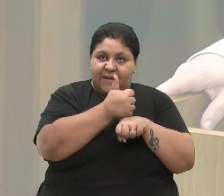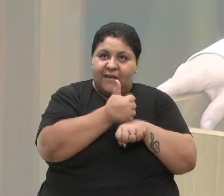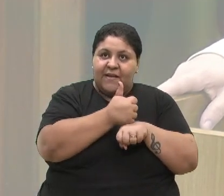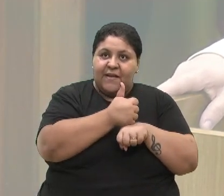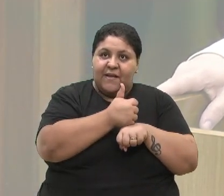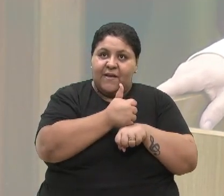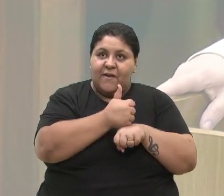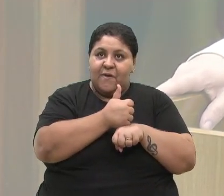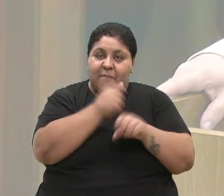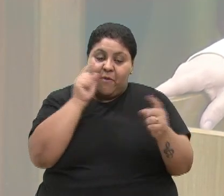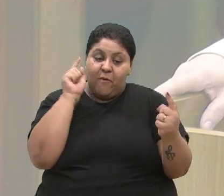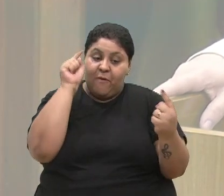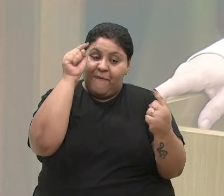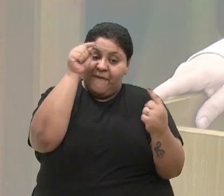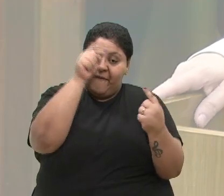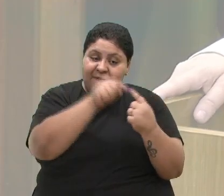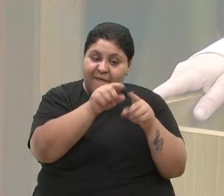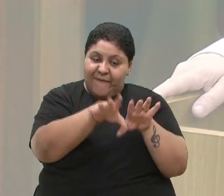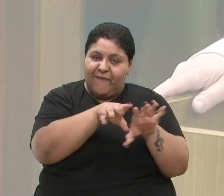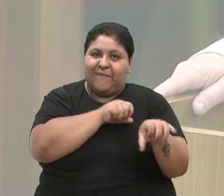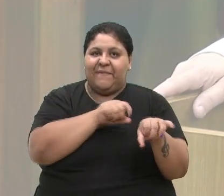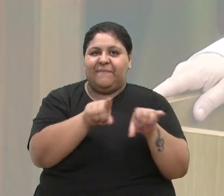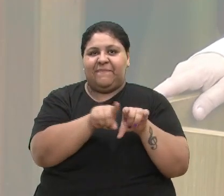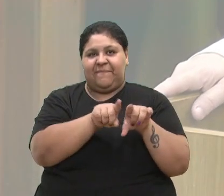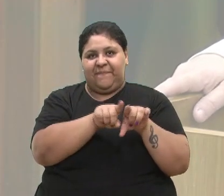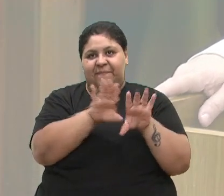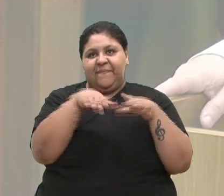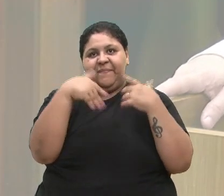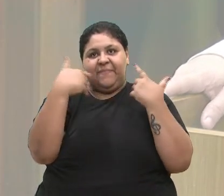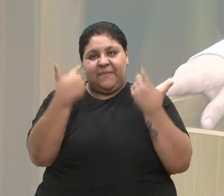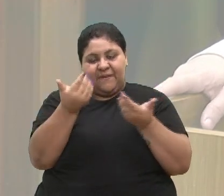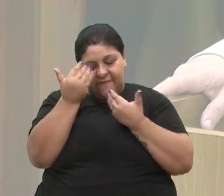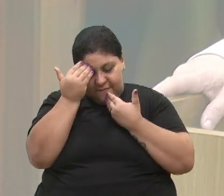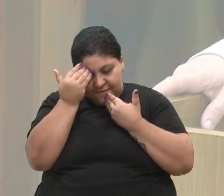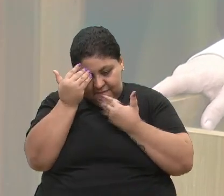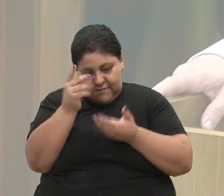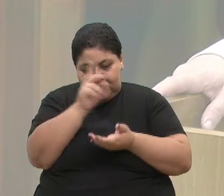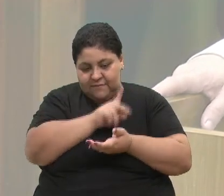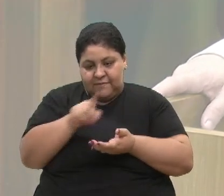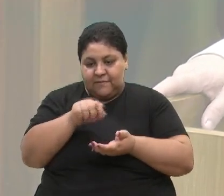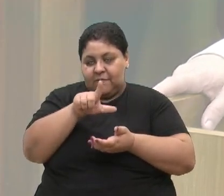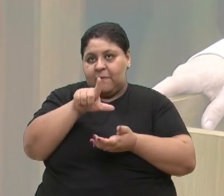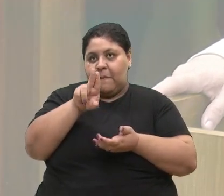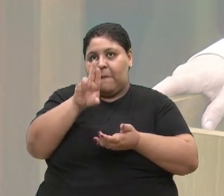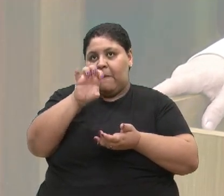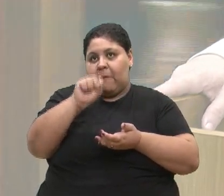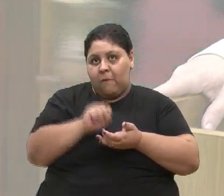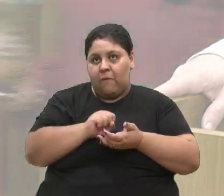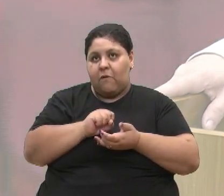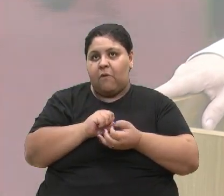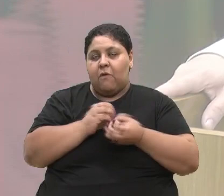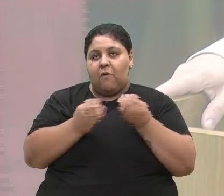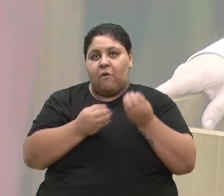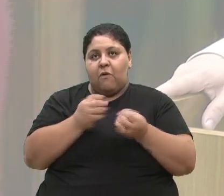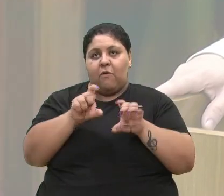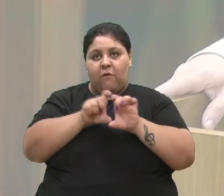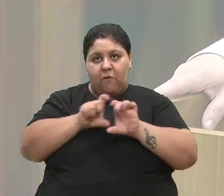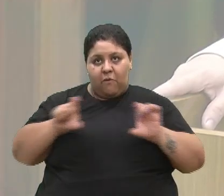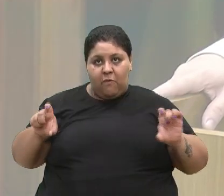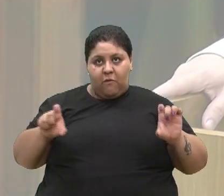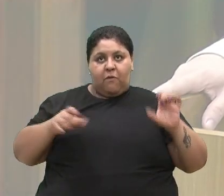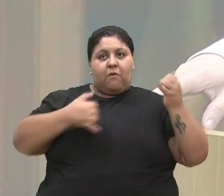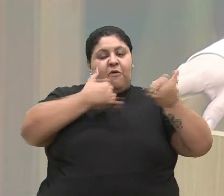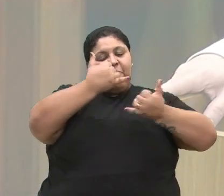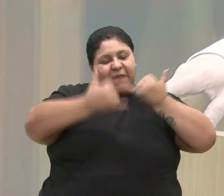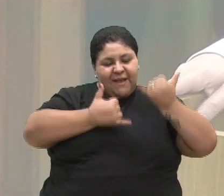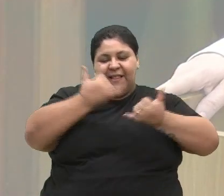vocação e a minha formação. Então fica aqui meu agradecimento ao professor Luiz Antônio Alves. Como diz a frase brincando, sem querer